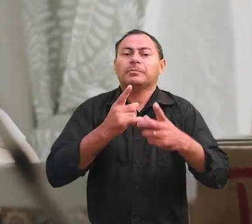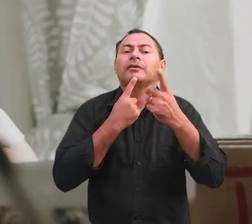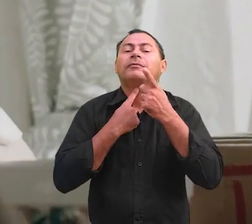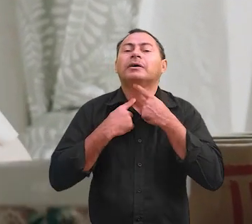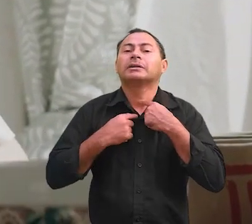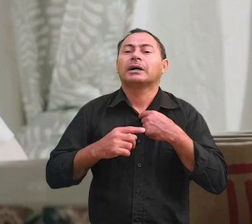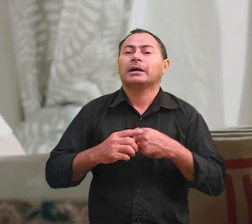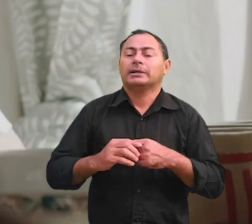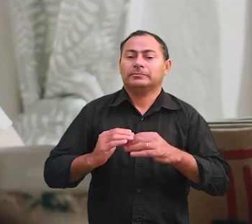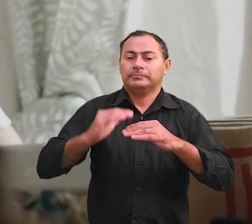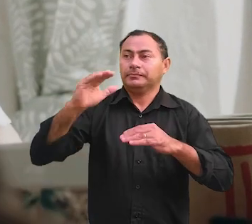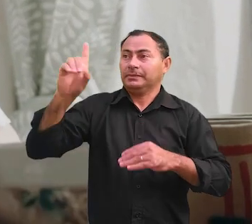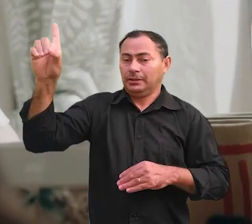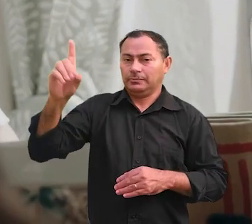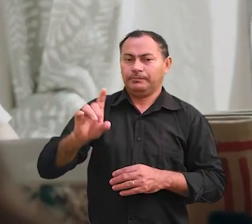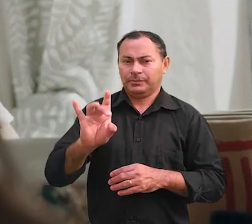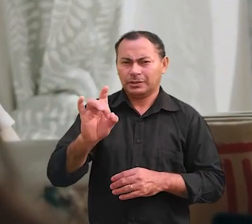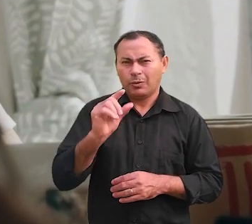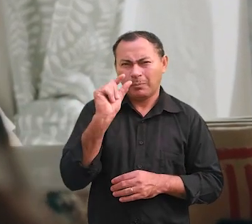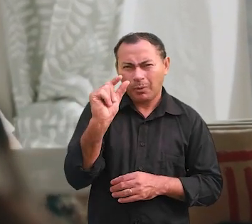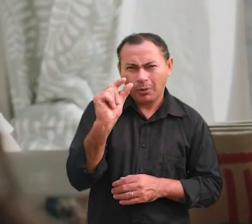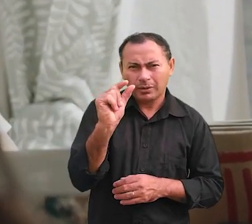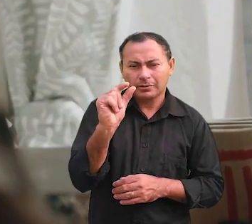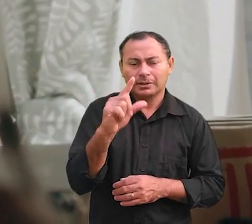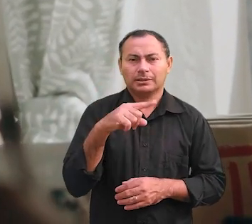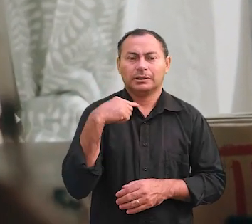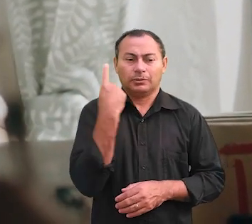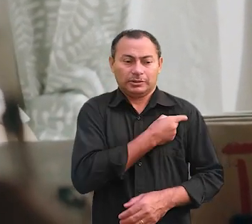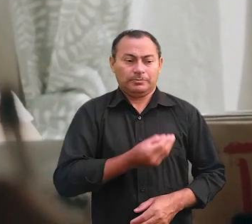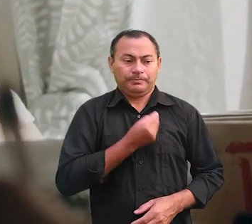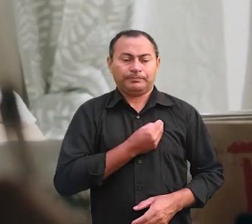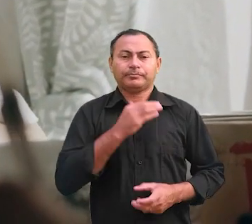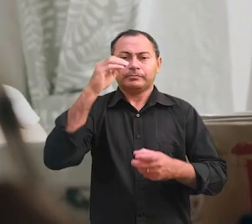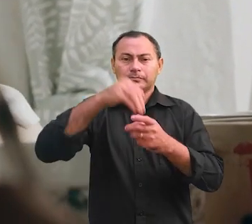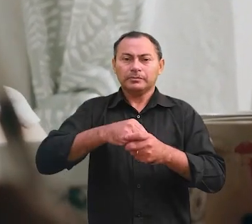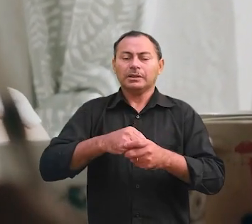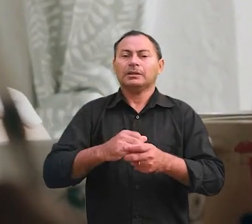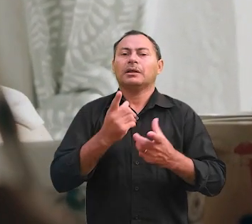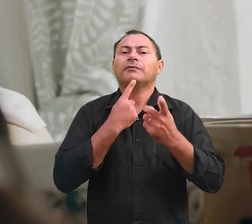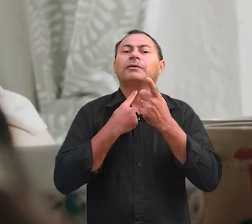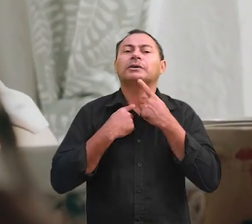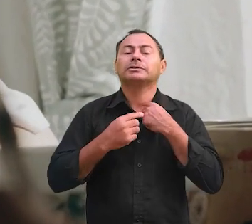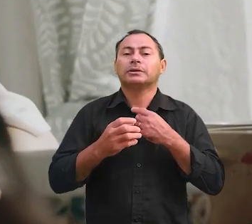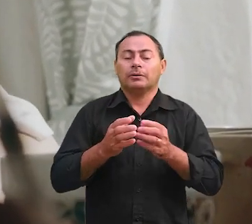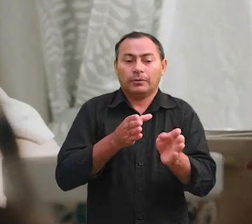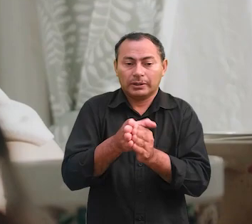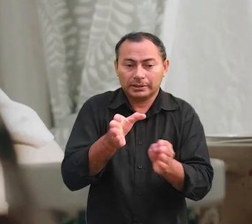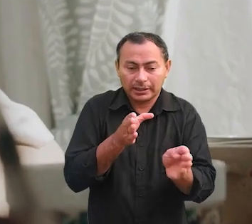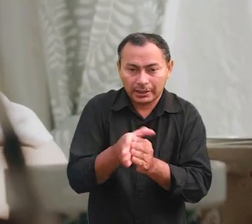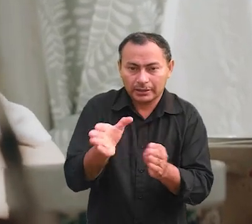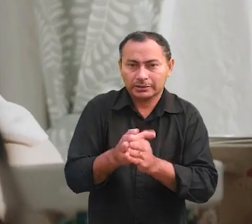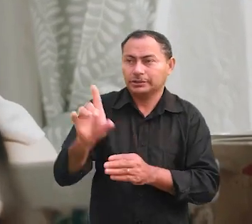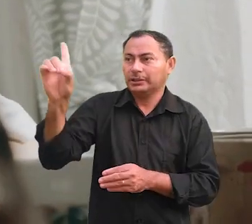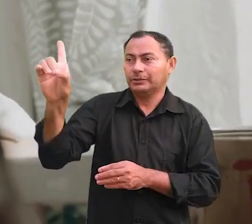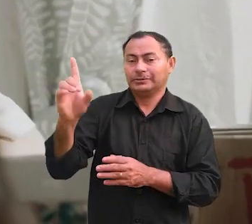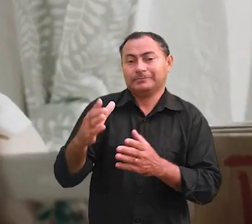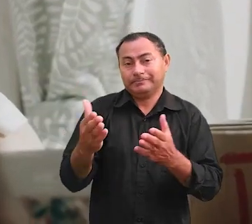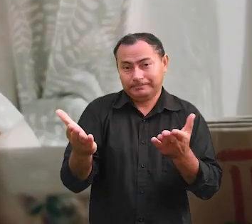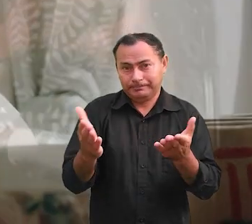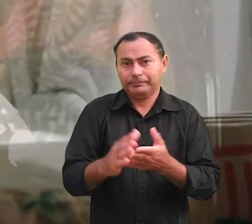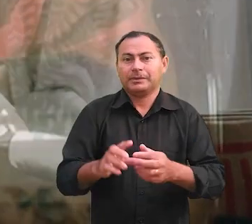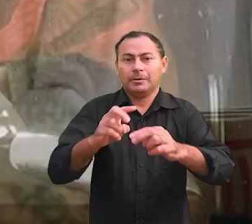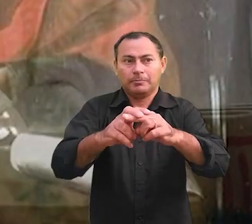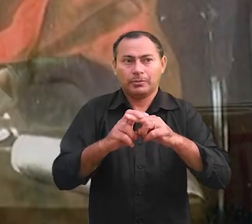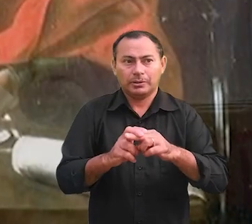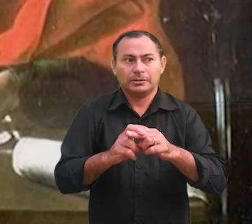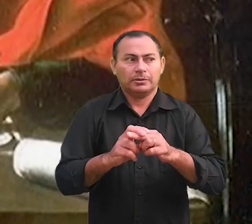dentro a positiva de Deus em e só um pouquinho da nossa vida passamos dentro da vontade orientada dura de